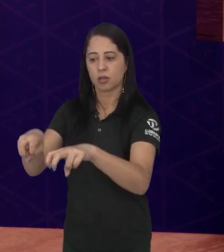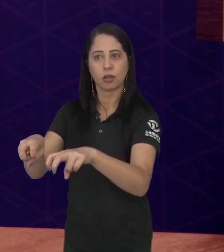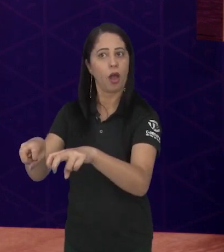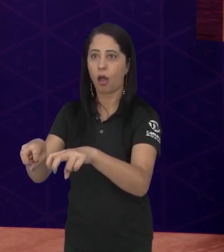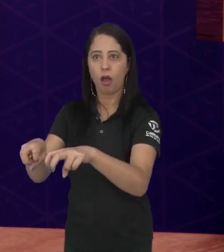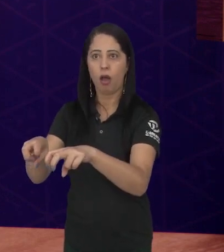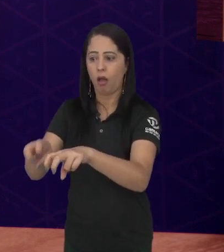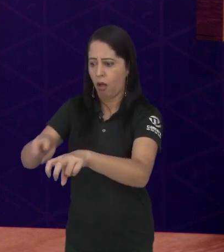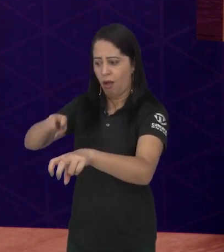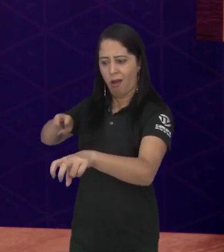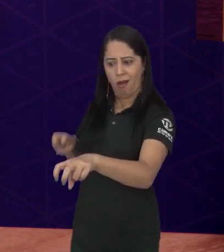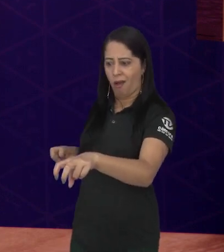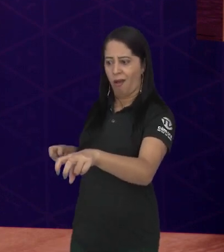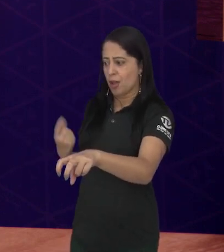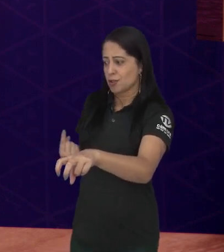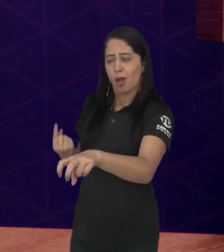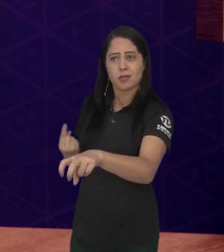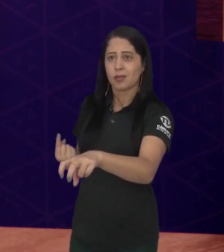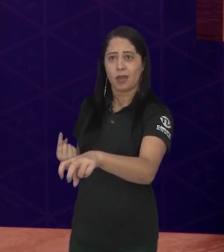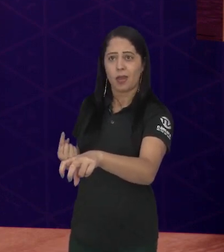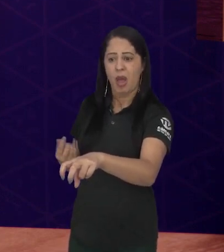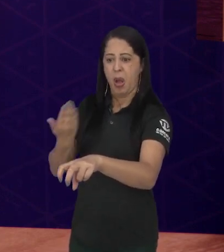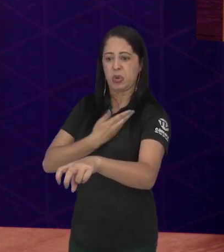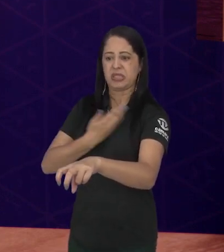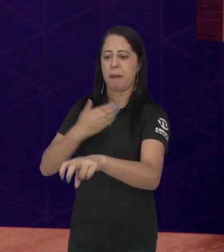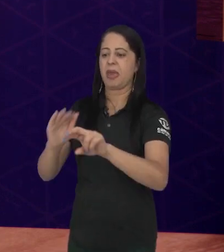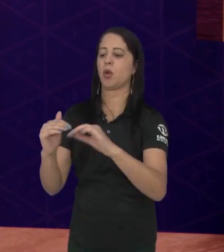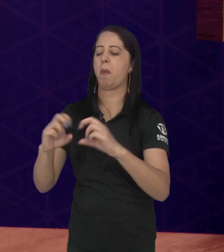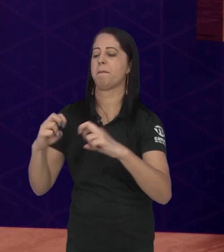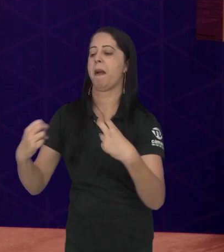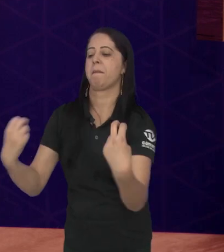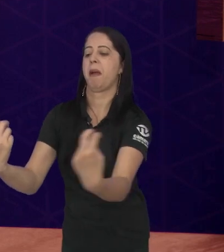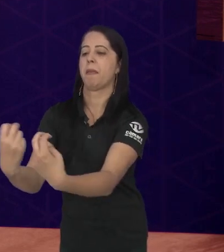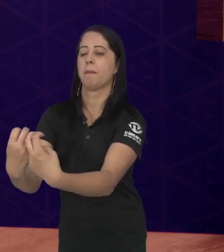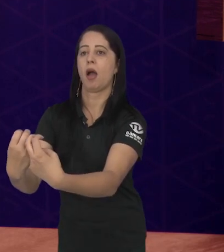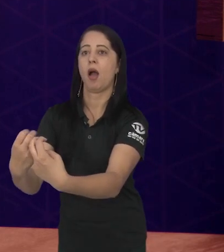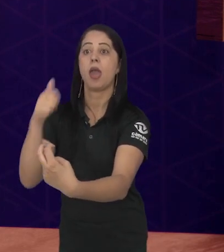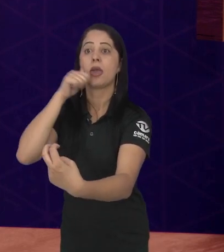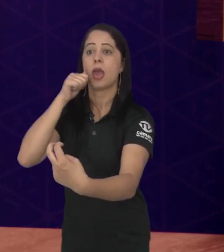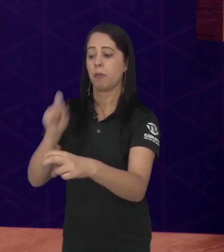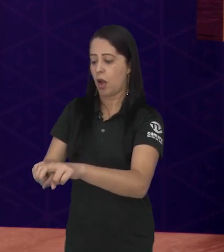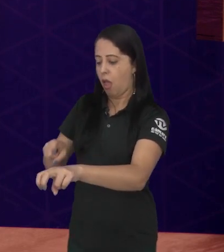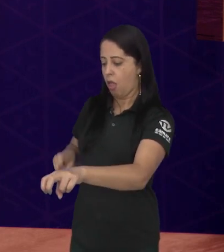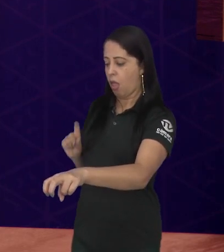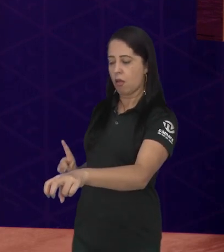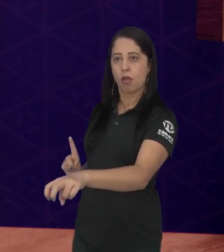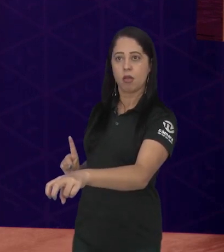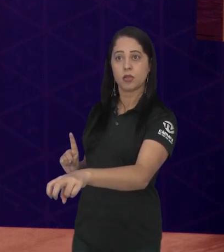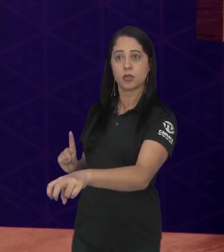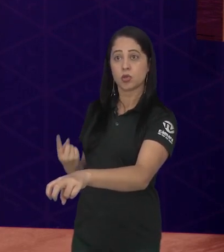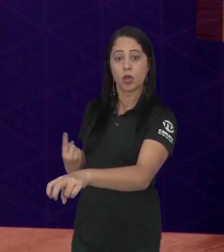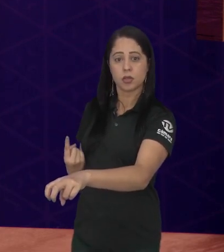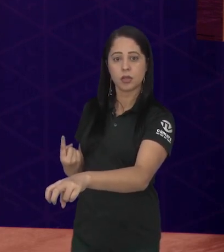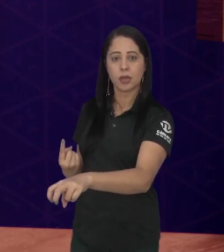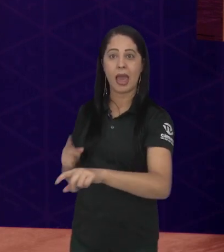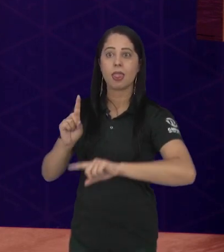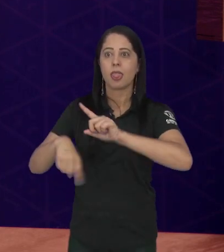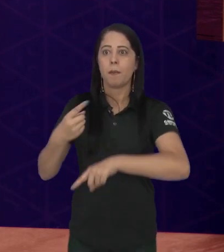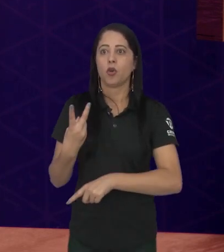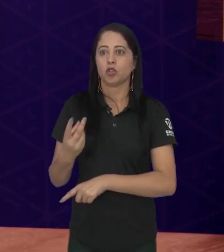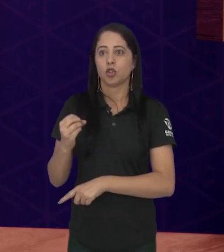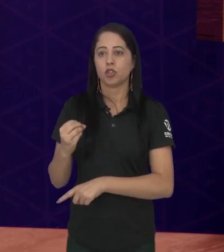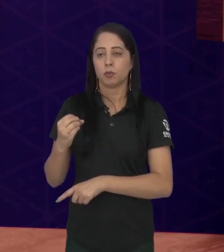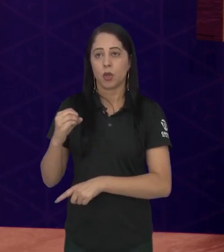com os amigos dela que fizeram o filme junto com ela. E só em 2002 que uma atriz, né, negra foi